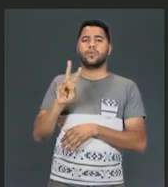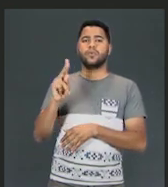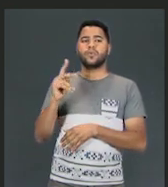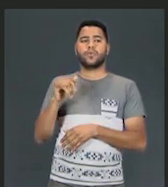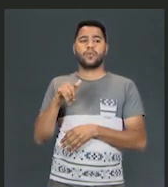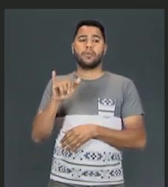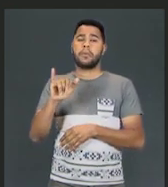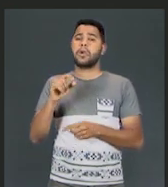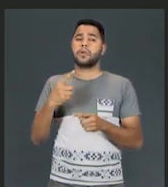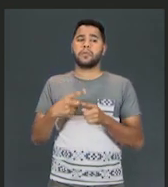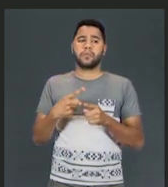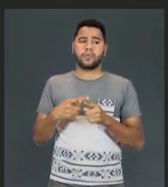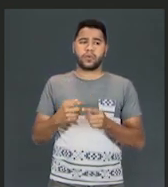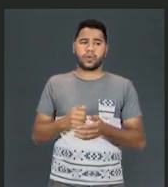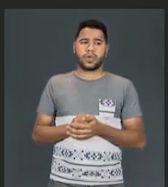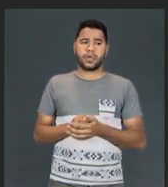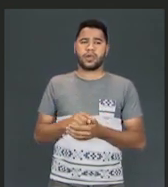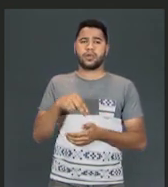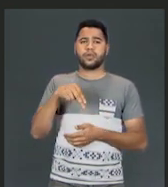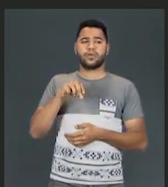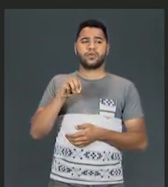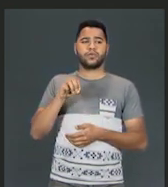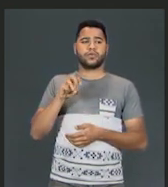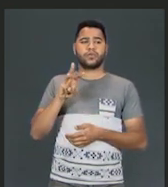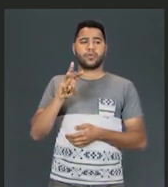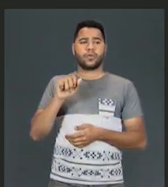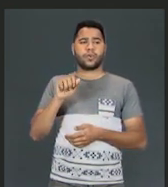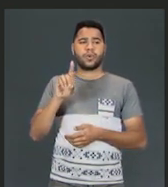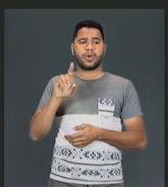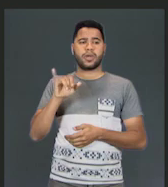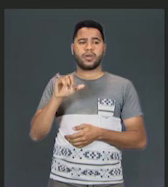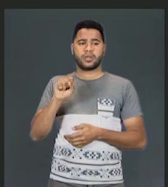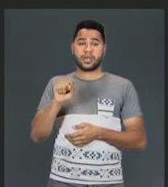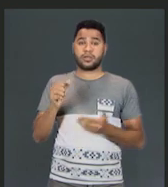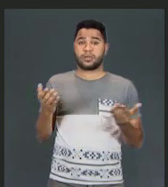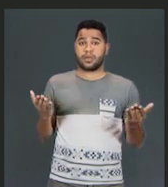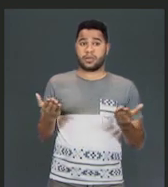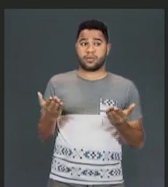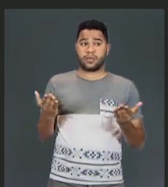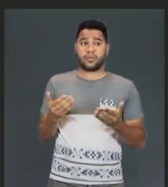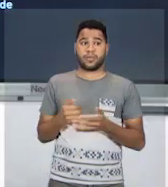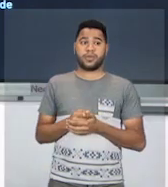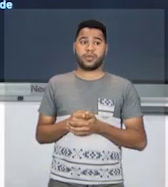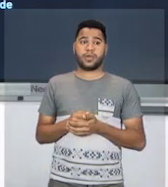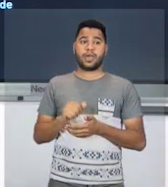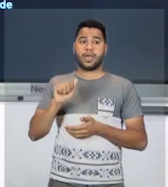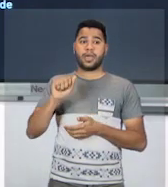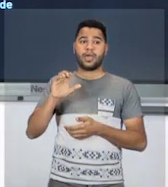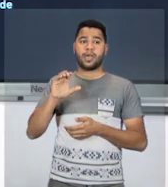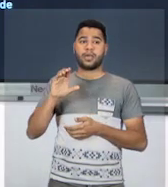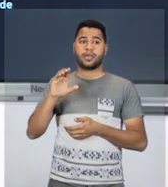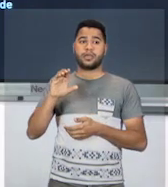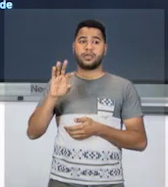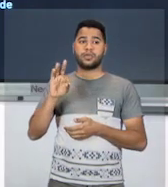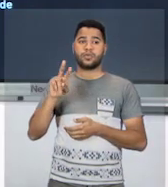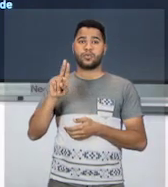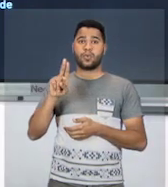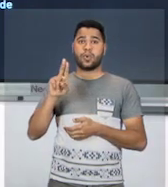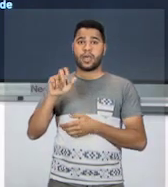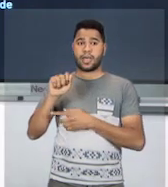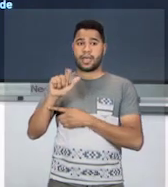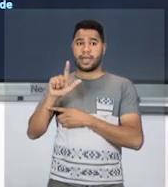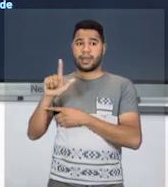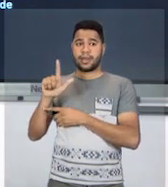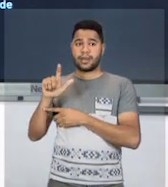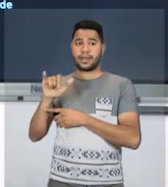atualmente at ali na verdade então temos aí eu faço candidato né pessoal o Edson que